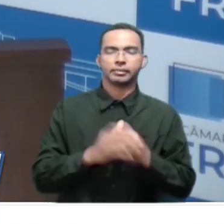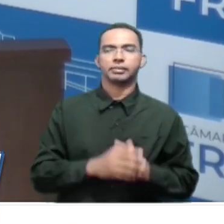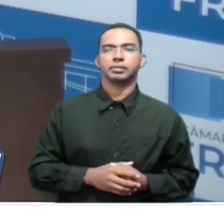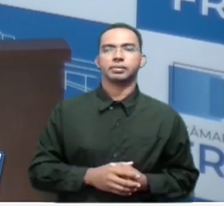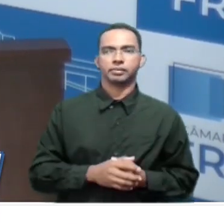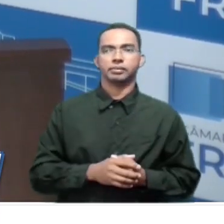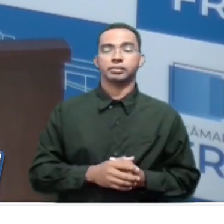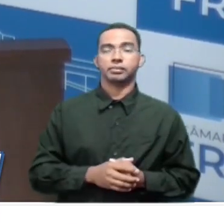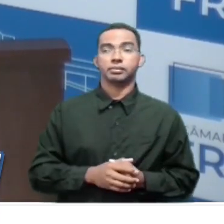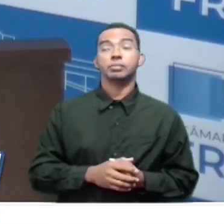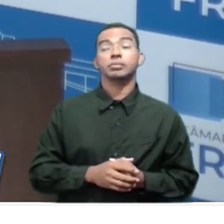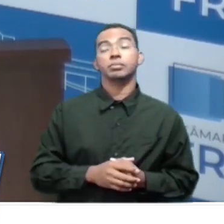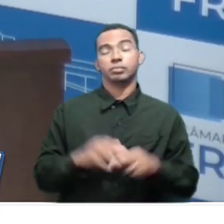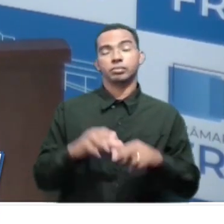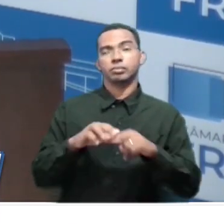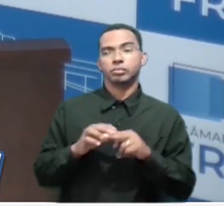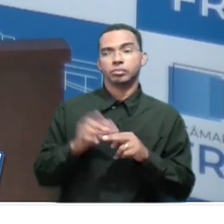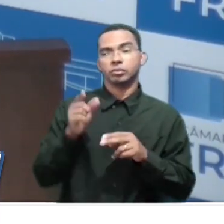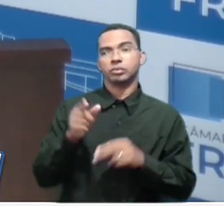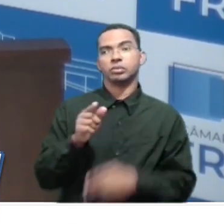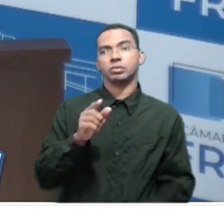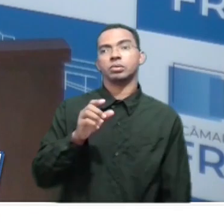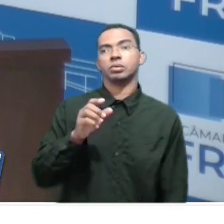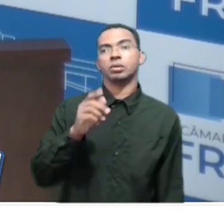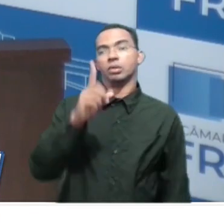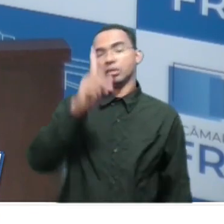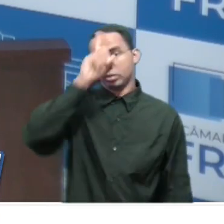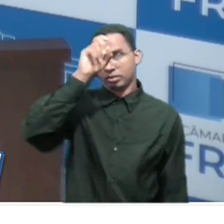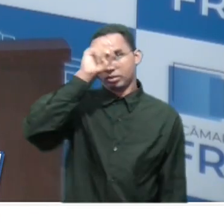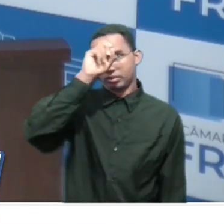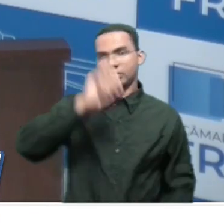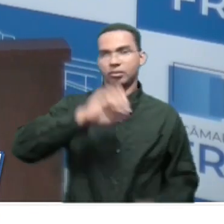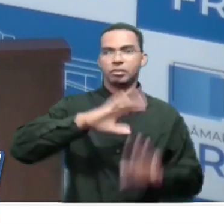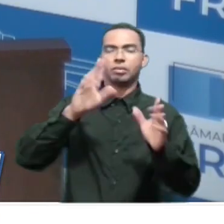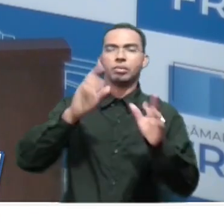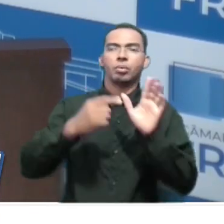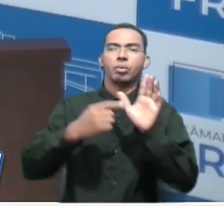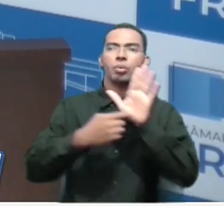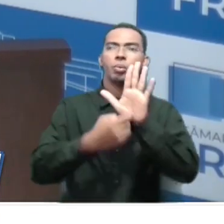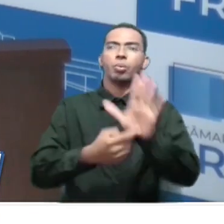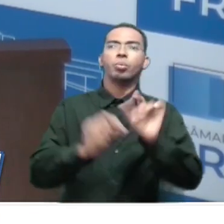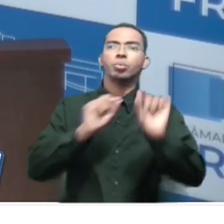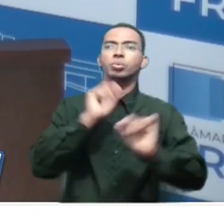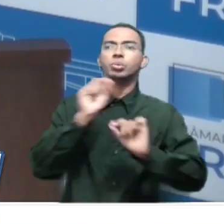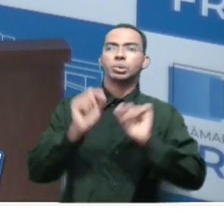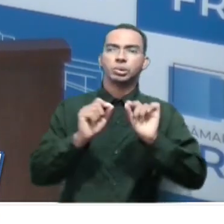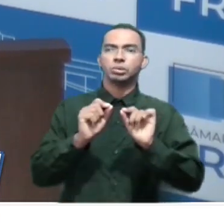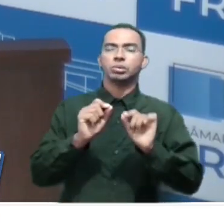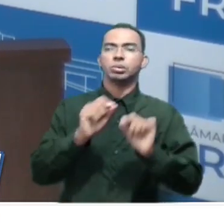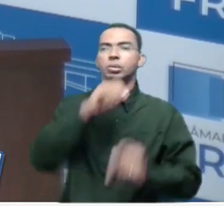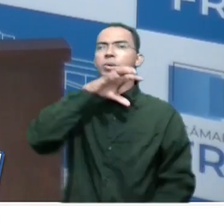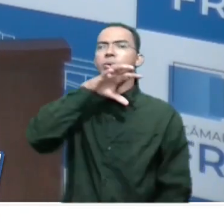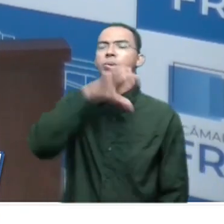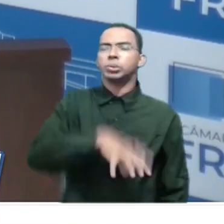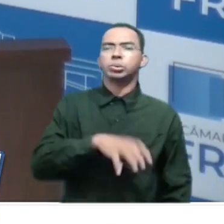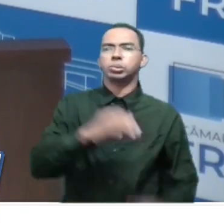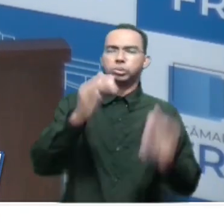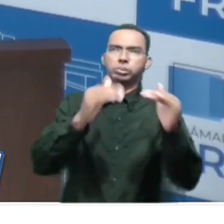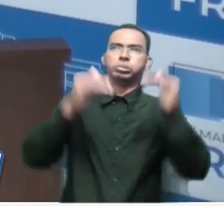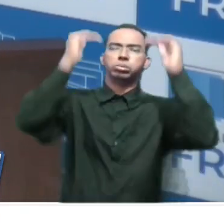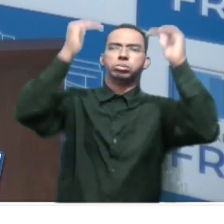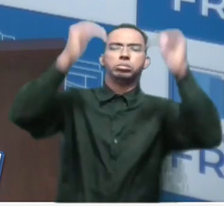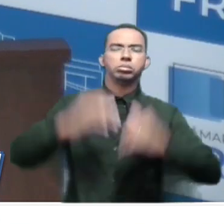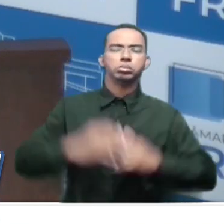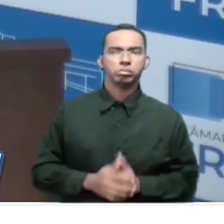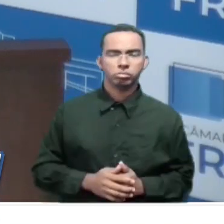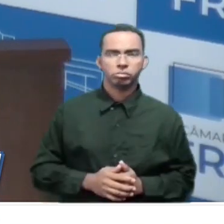E nesse caso do pronto-socorro, claramente flagrante um caso de abuso de autoridade.